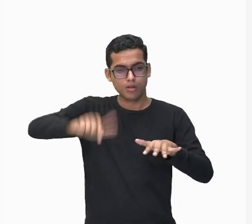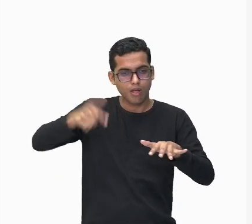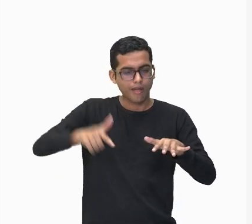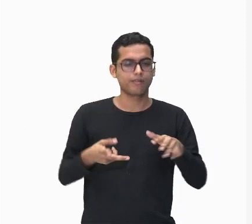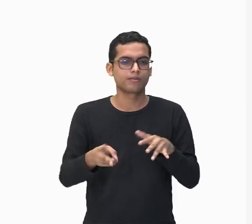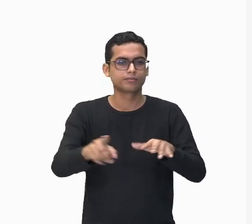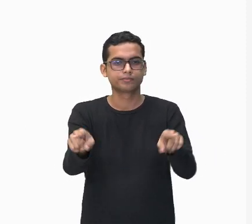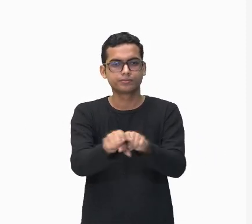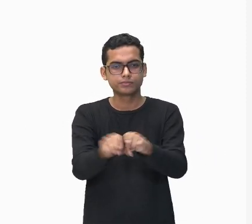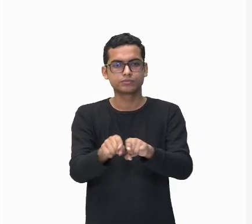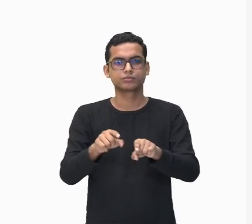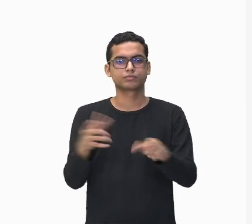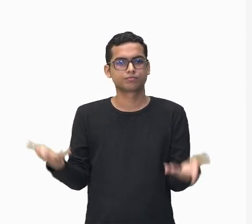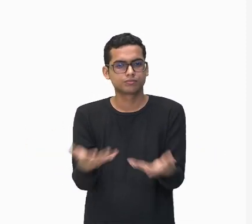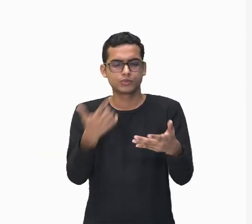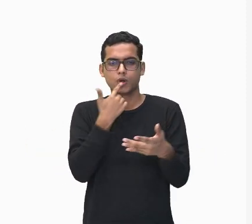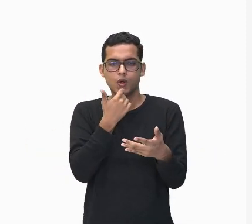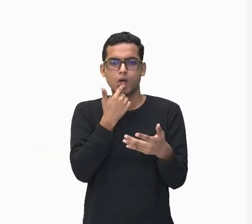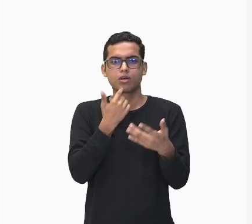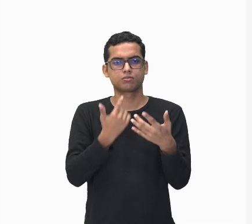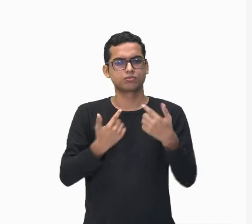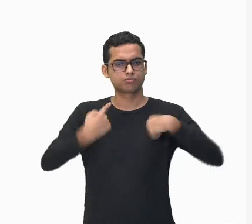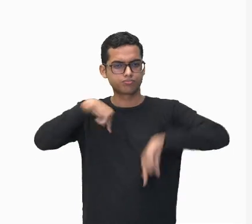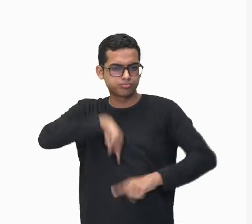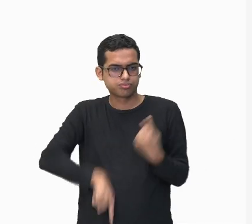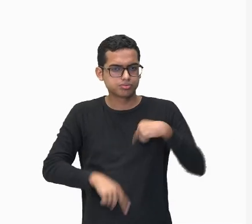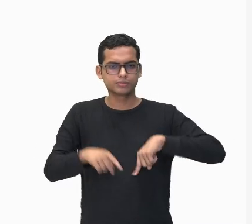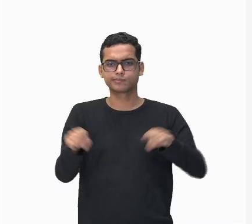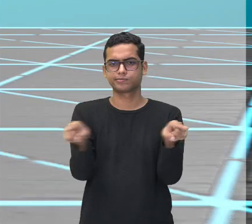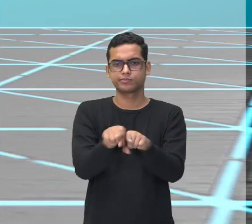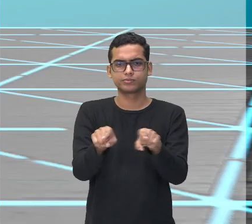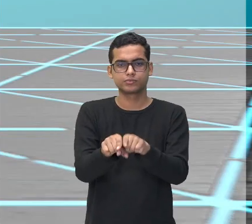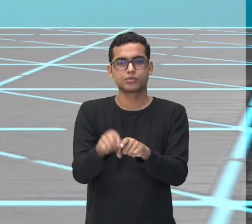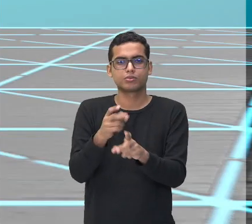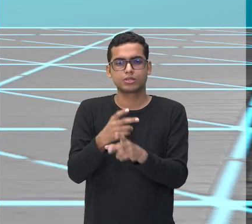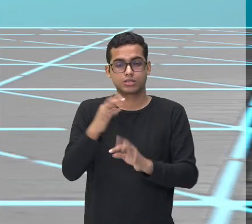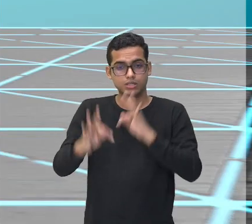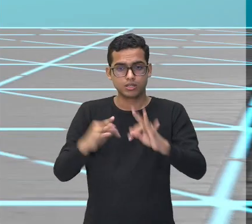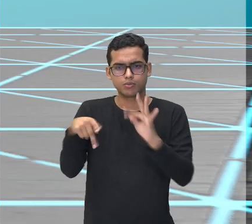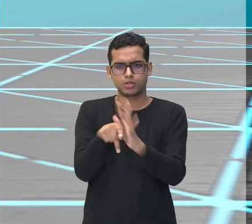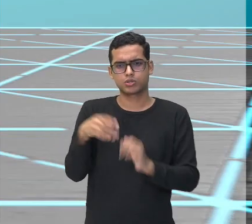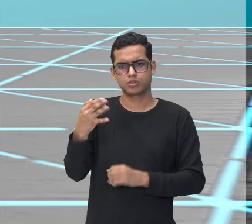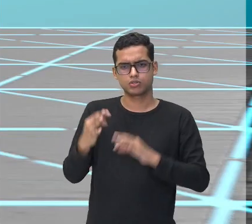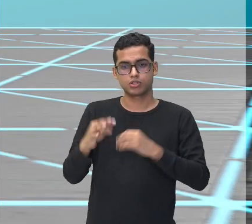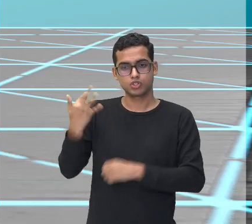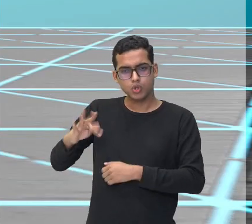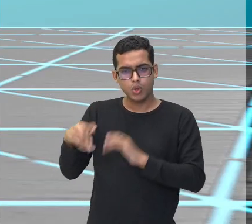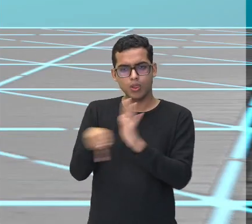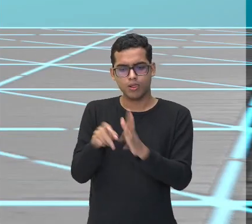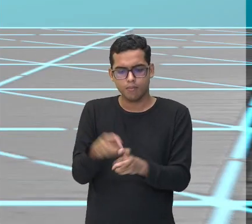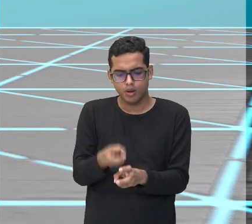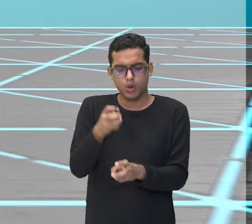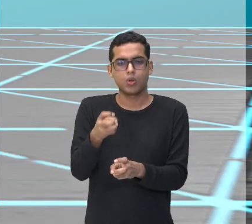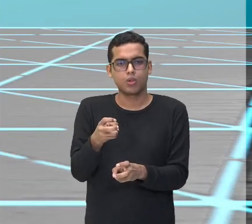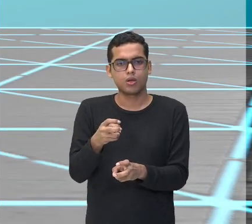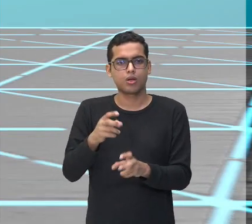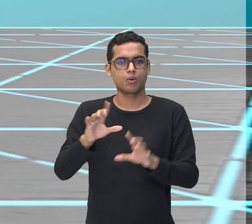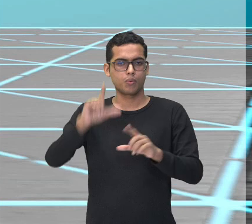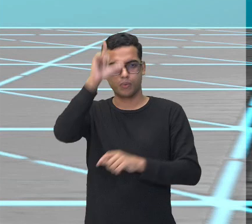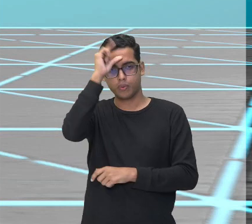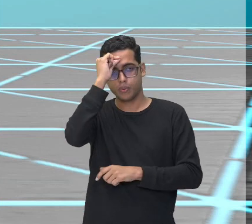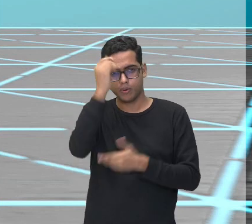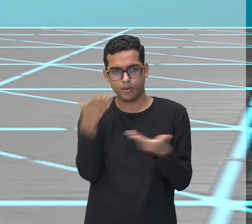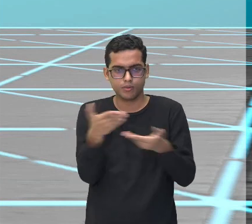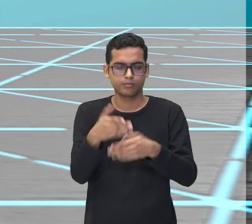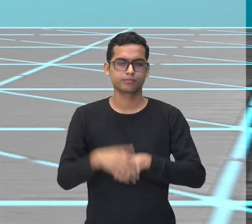produz ótimos resultados no tratamento de dores da coluna. Ótimo, né? E quando é que eu não posso fazer